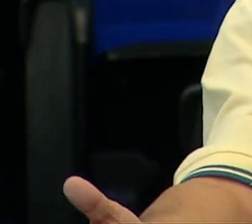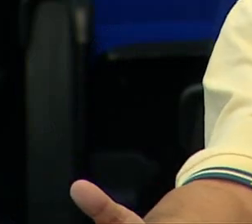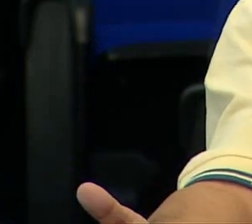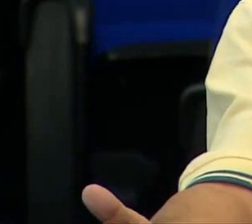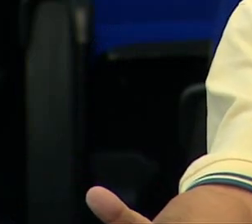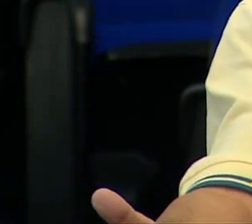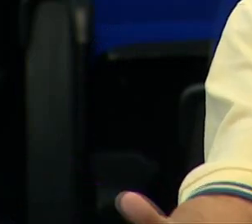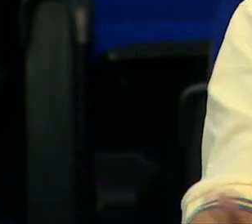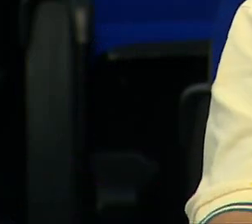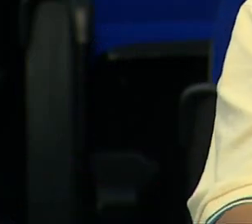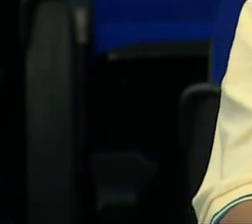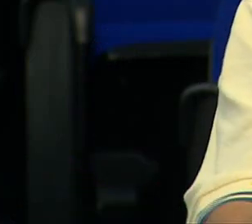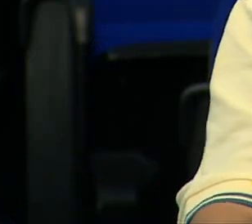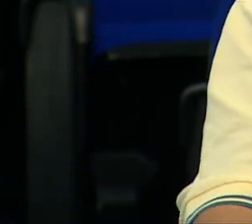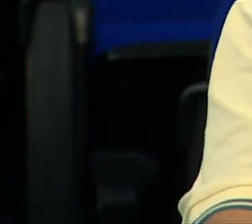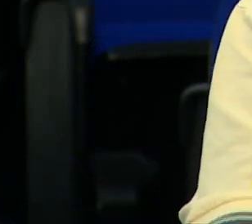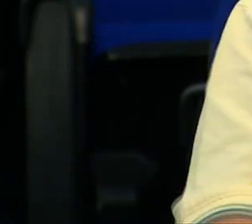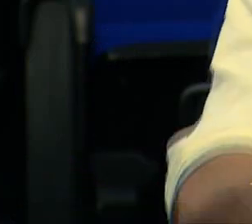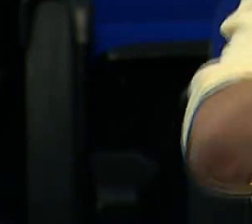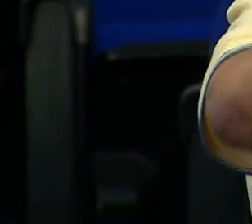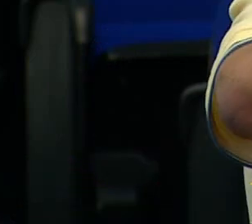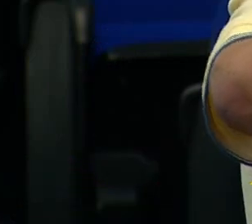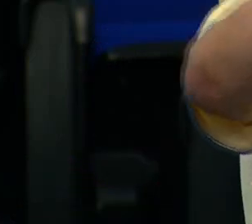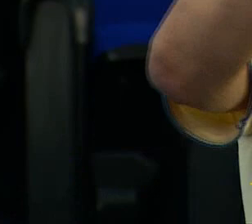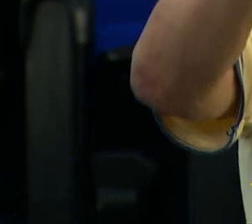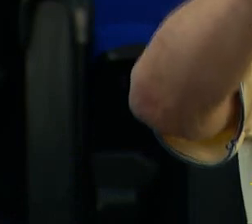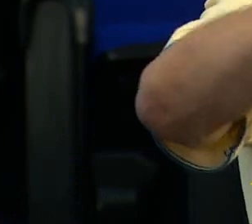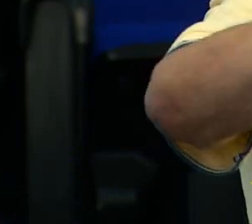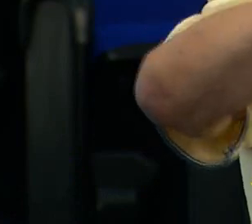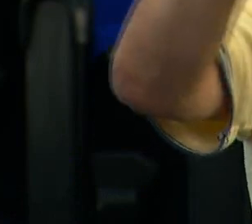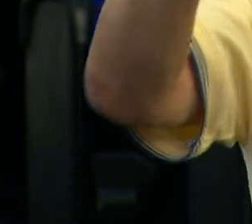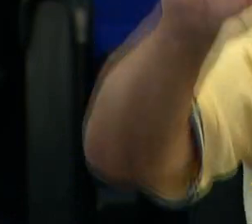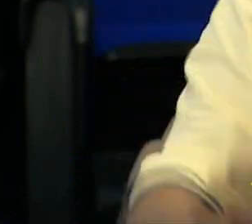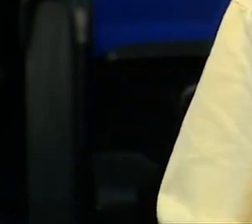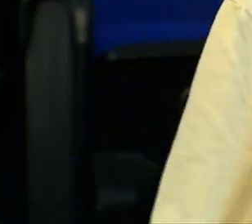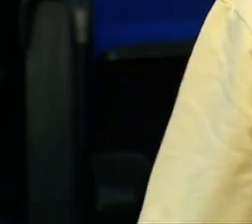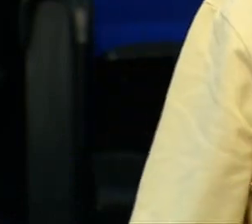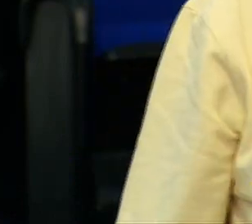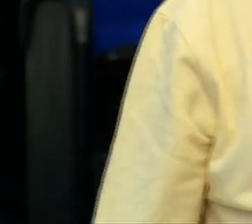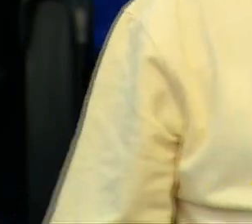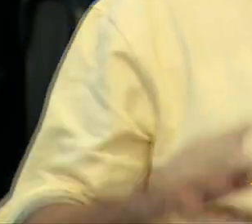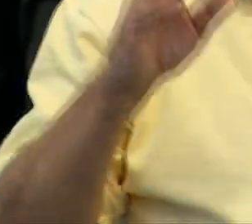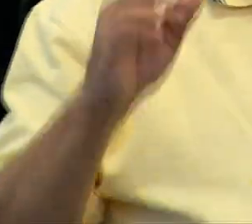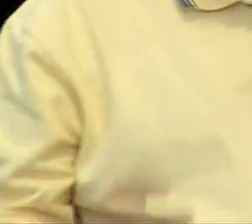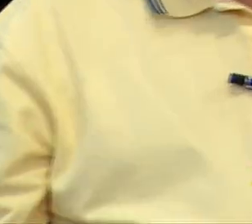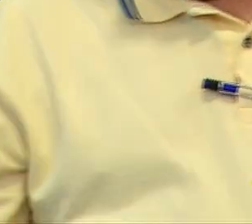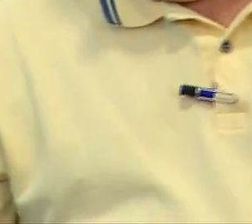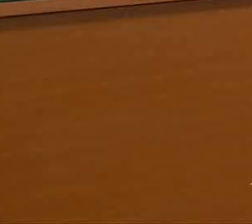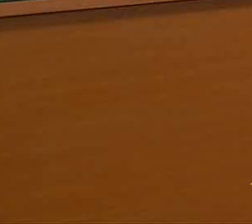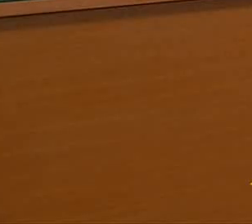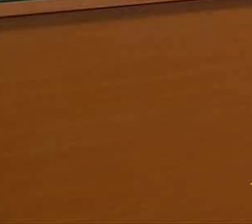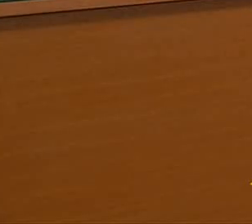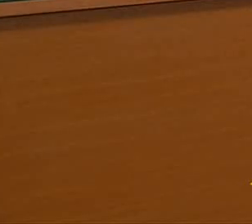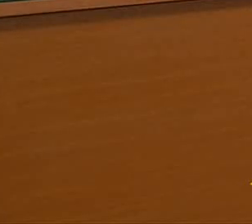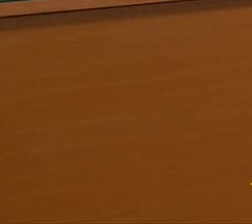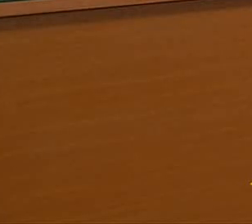ser debatidas, mas há pouco espaço. De qualquer maneira, agradeço e paro por aqui. Tem mais... Obrigado,